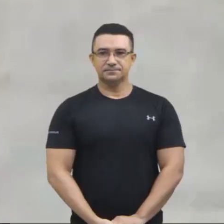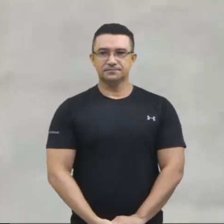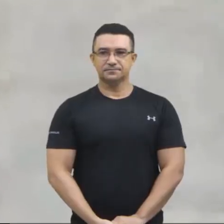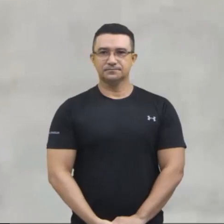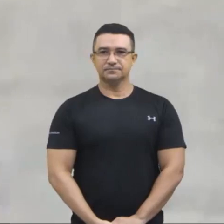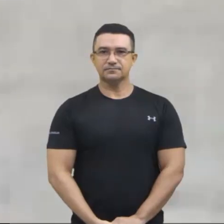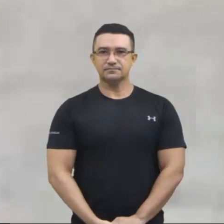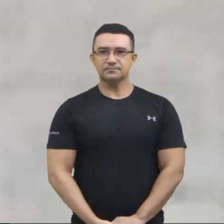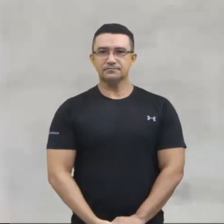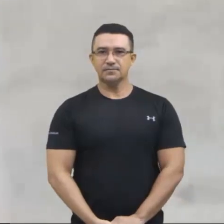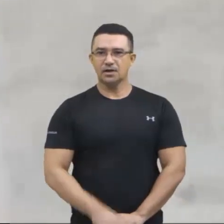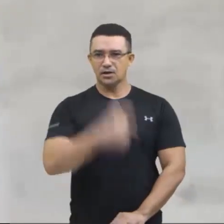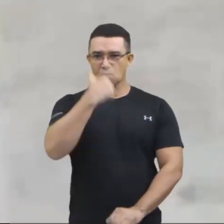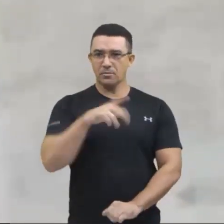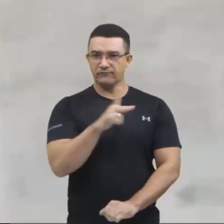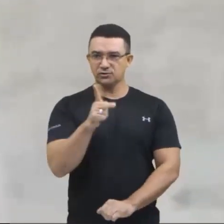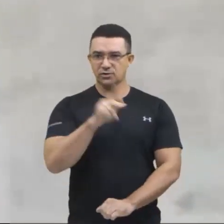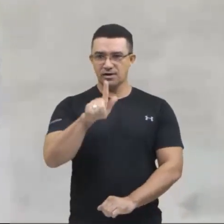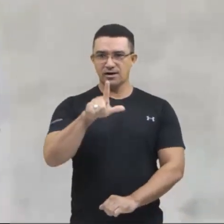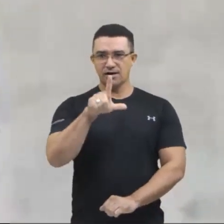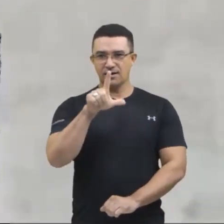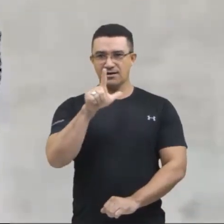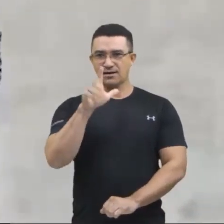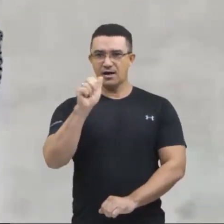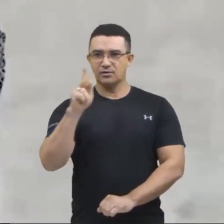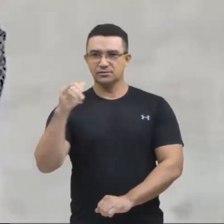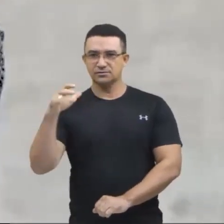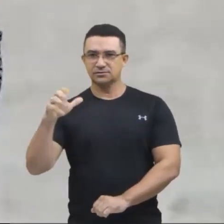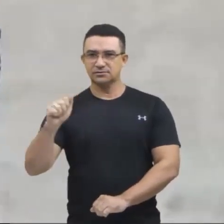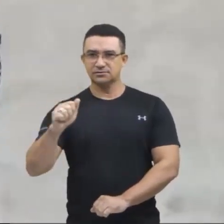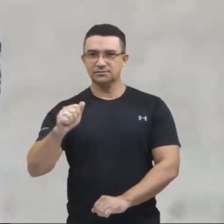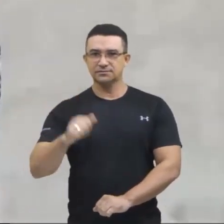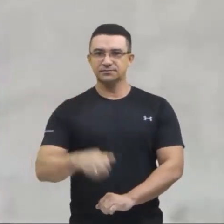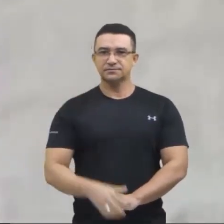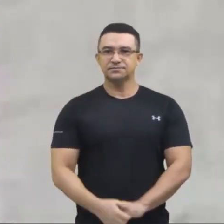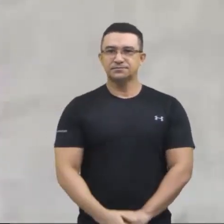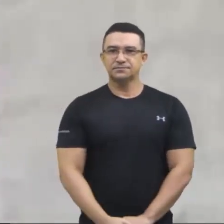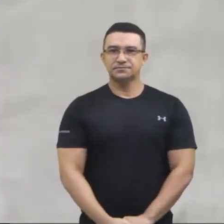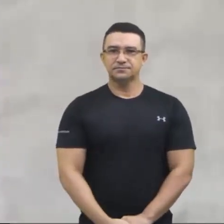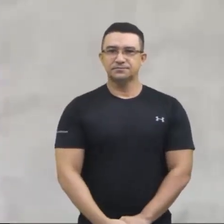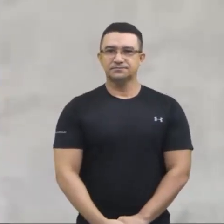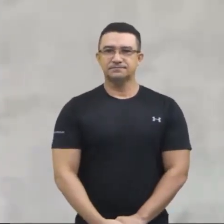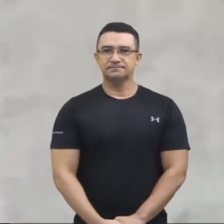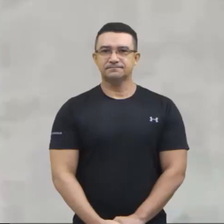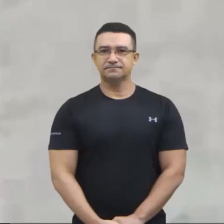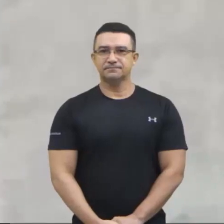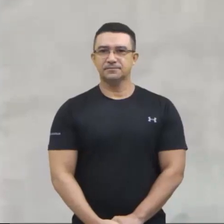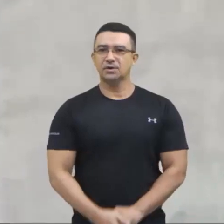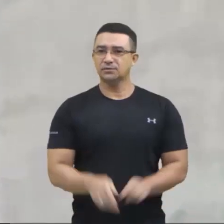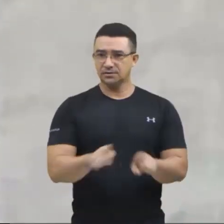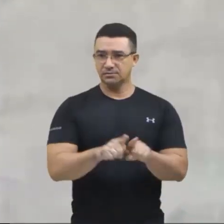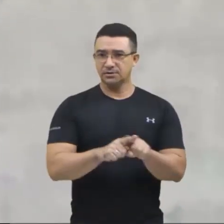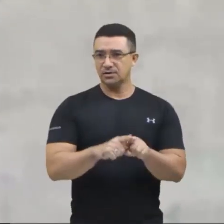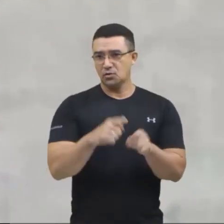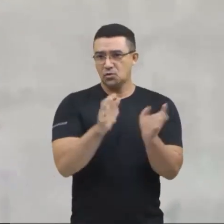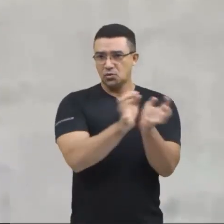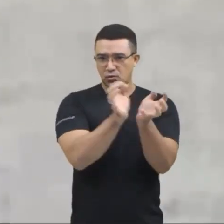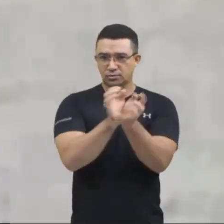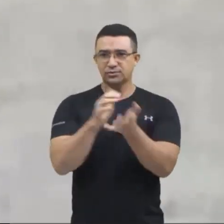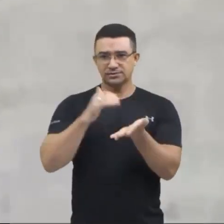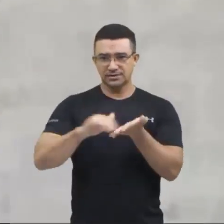Eu sou a professora Glória Garrido e atualmente eu leciono para alunos do 5º ano. Também faço parte da